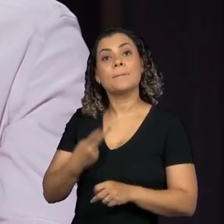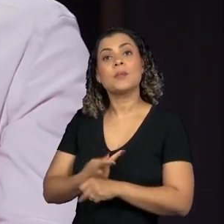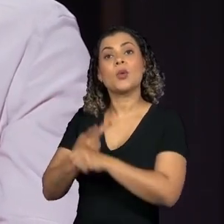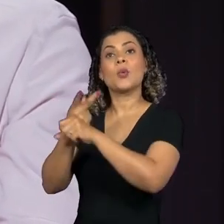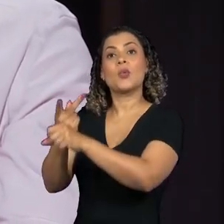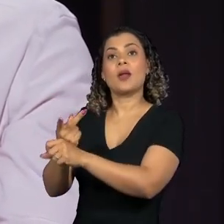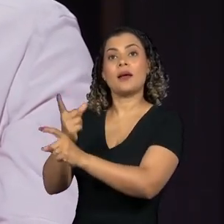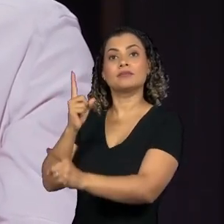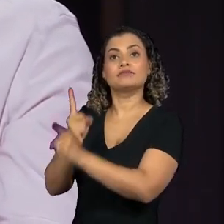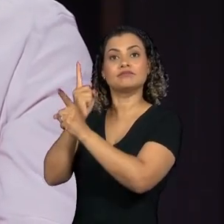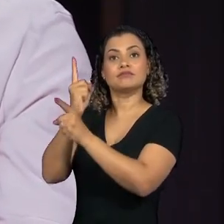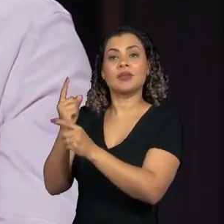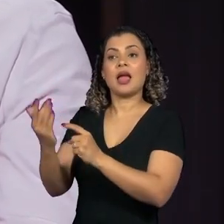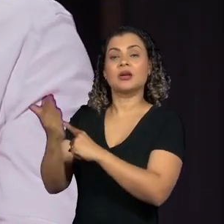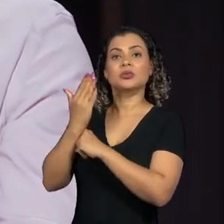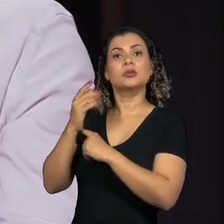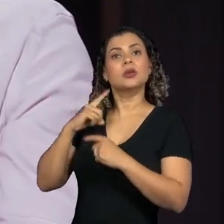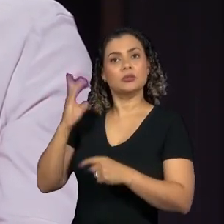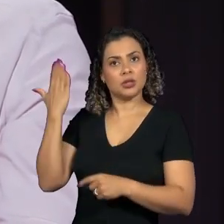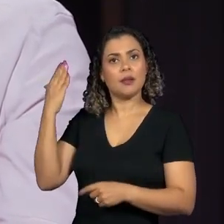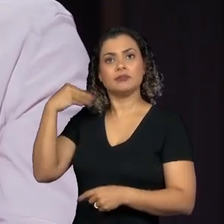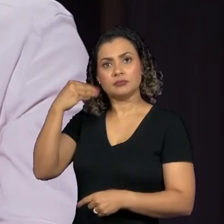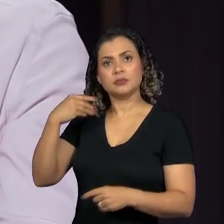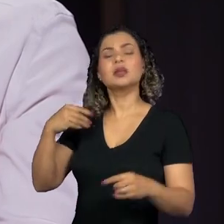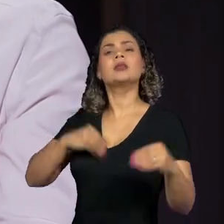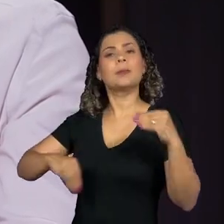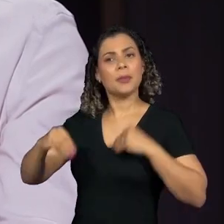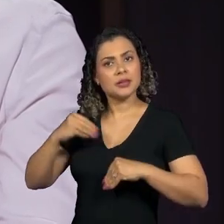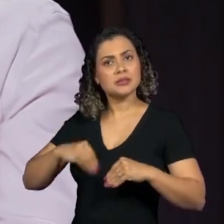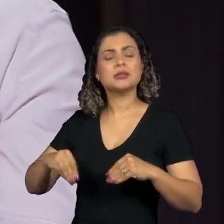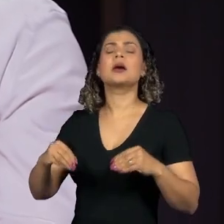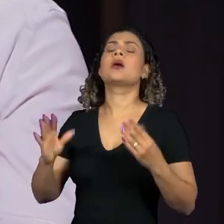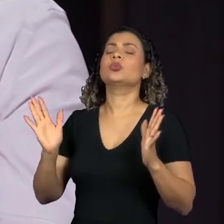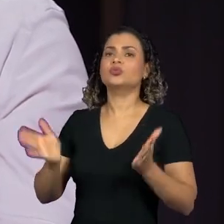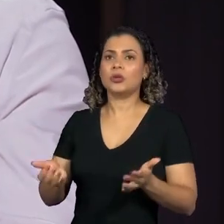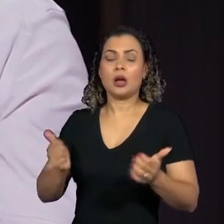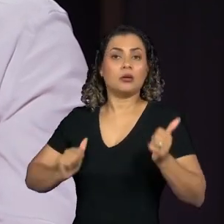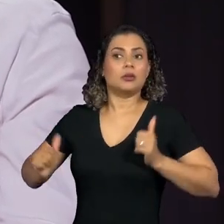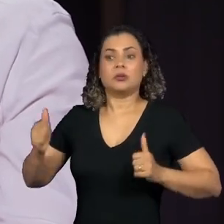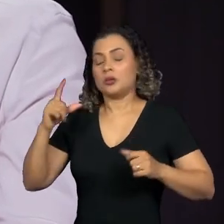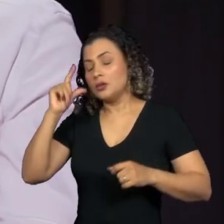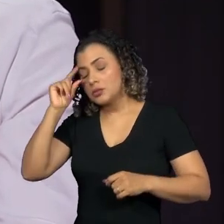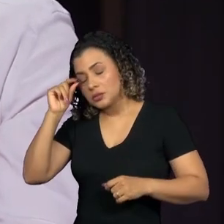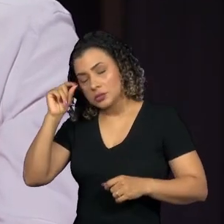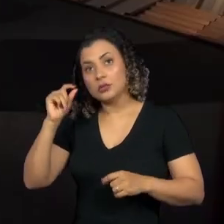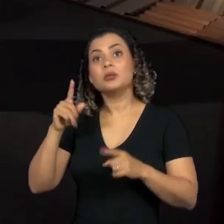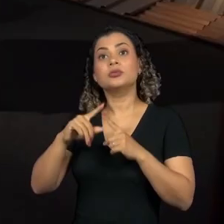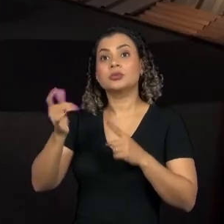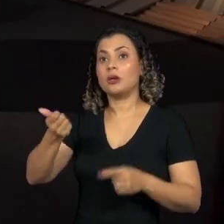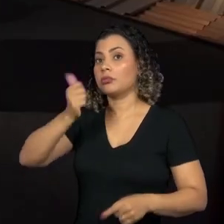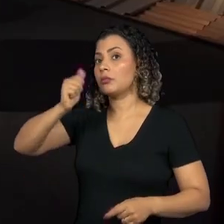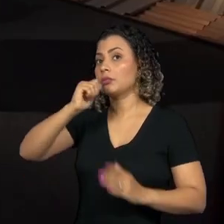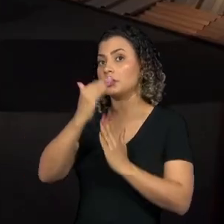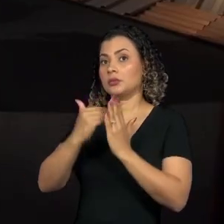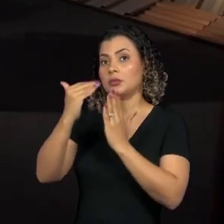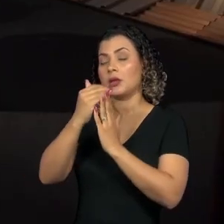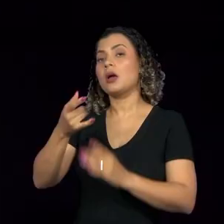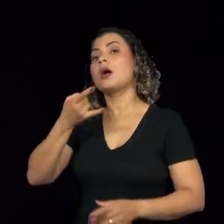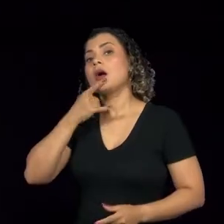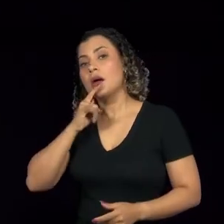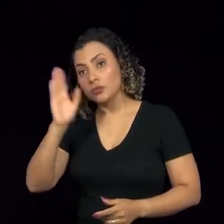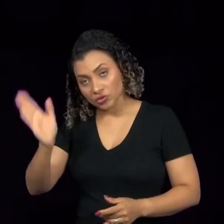um médico doente eu tive depressão eu tive insônia eu fiz uso abusivo de álcool que que fez